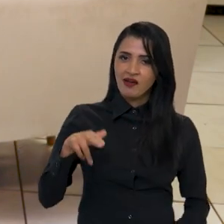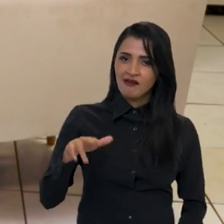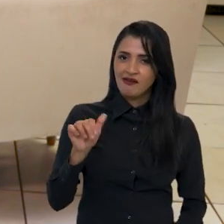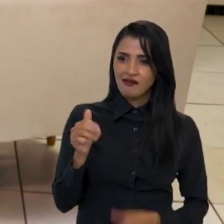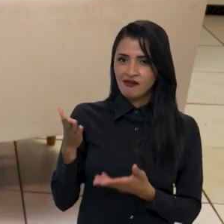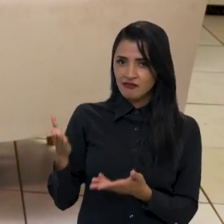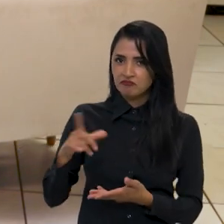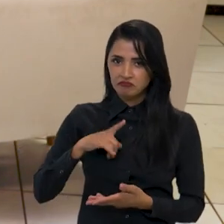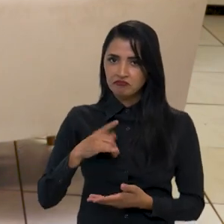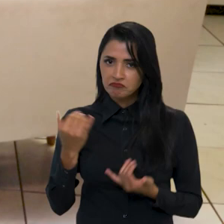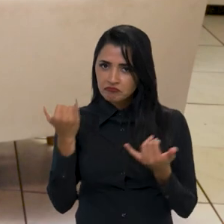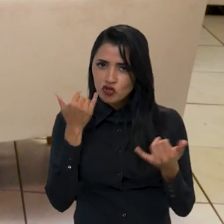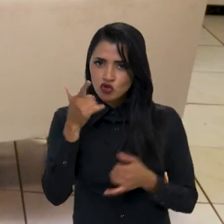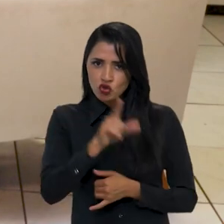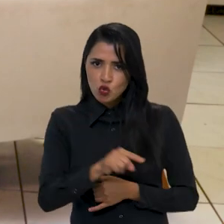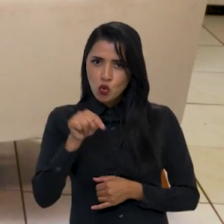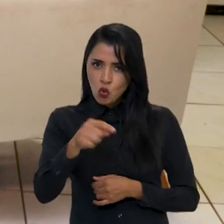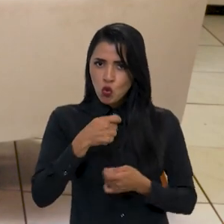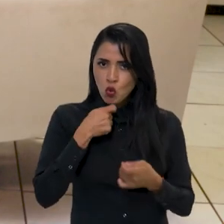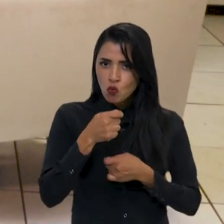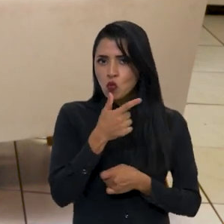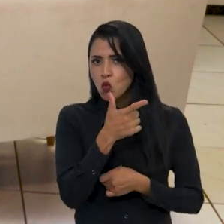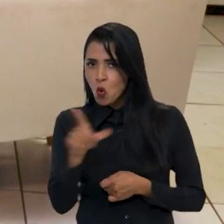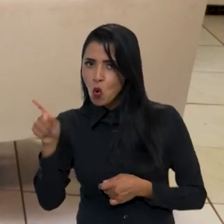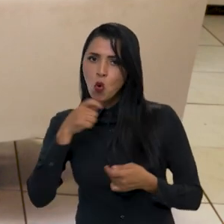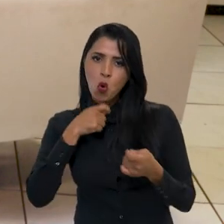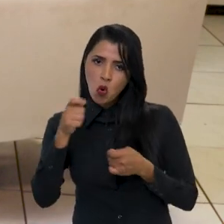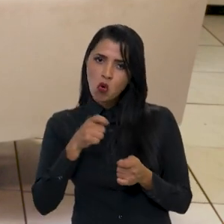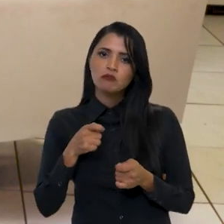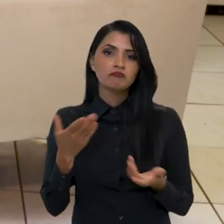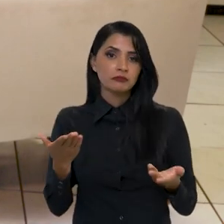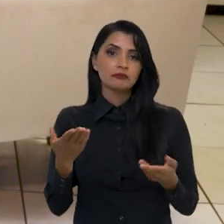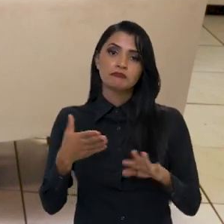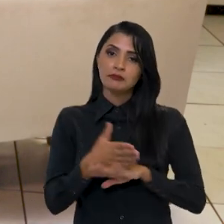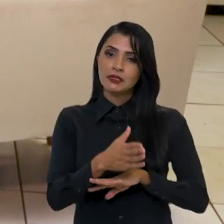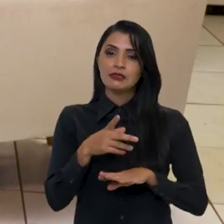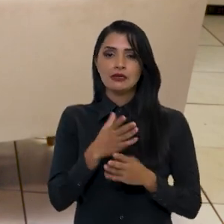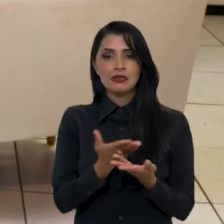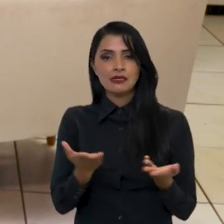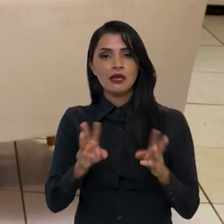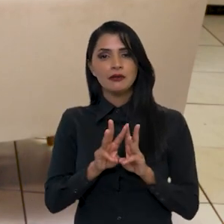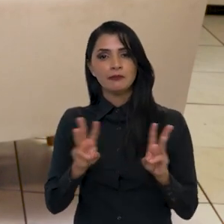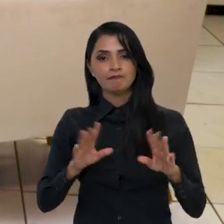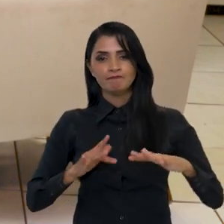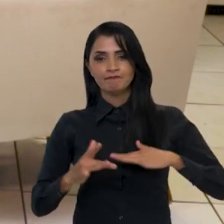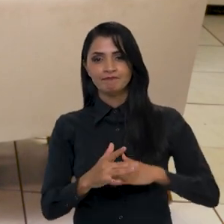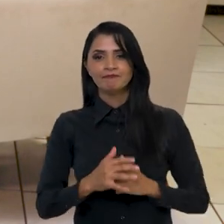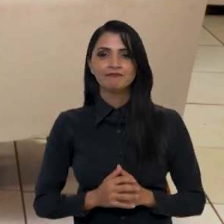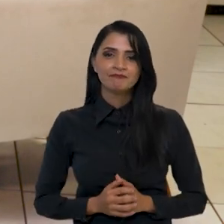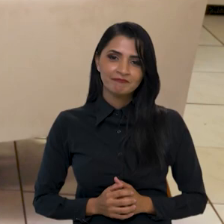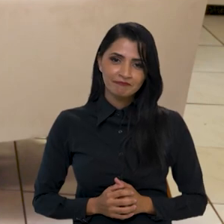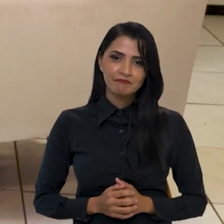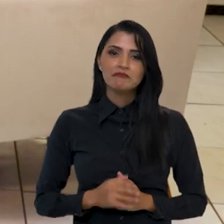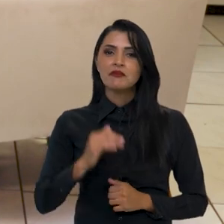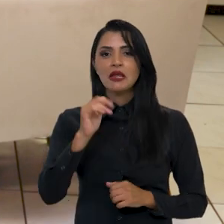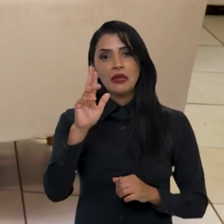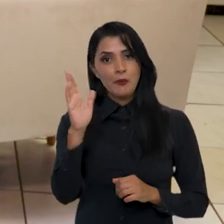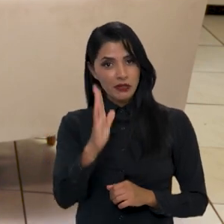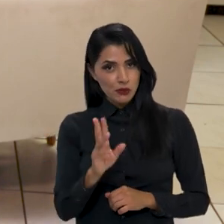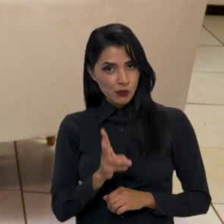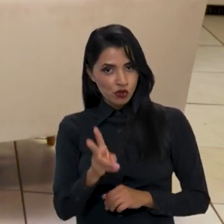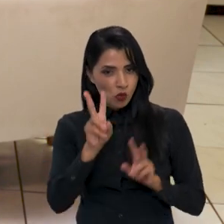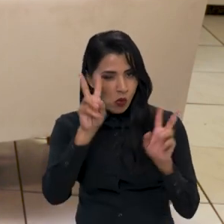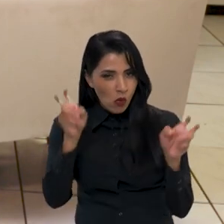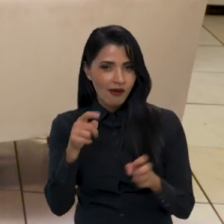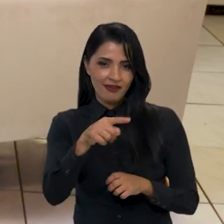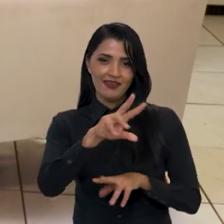Ana Estela Haddad. Se você quiser rever essa ou outras entrevistas, é só acessar nossas redes sociais. E o